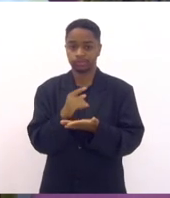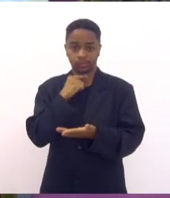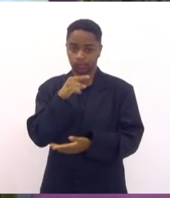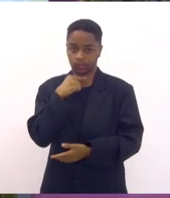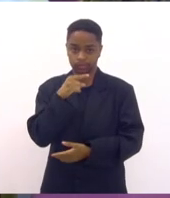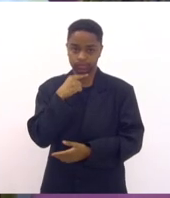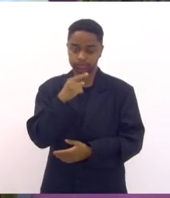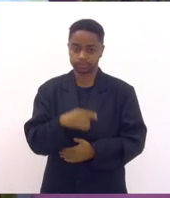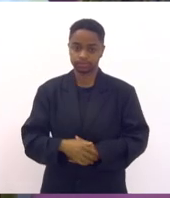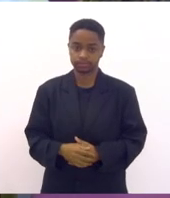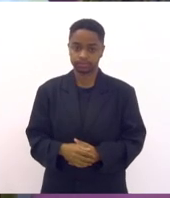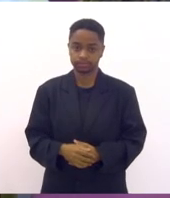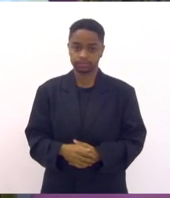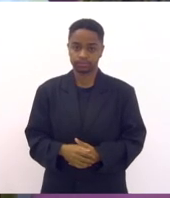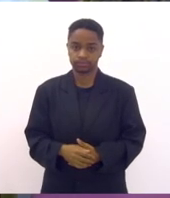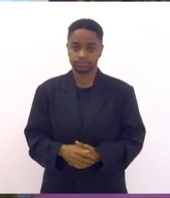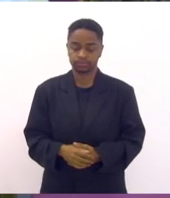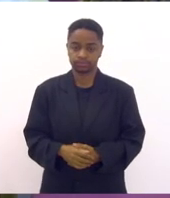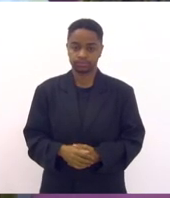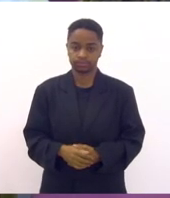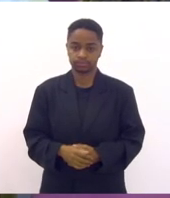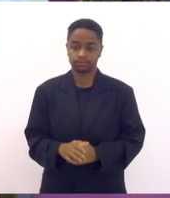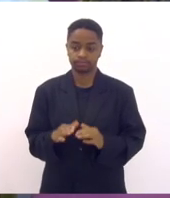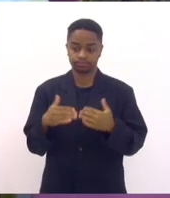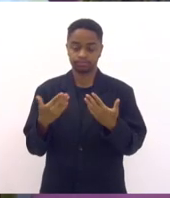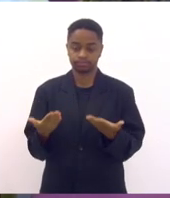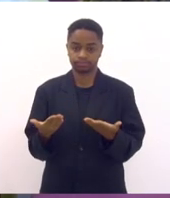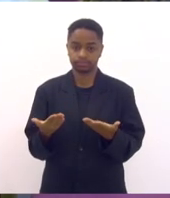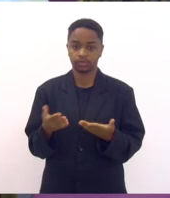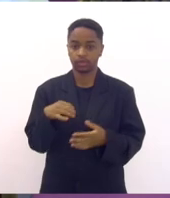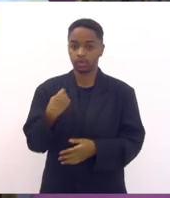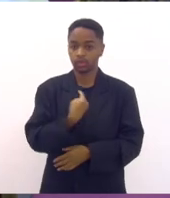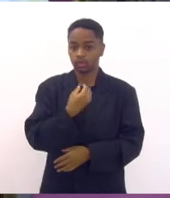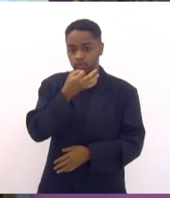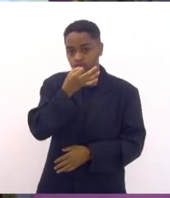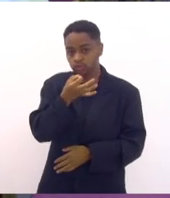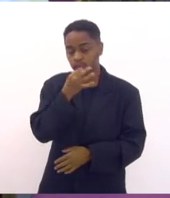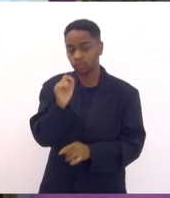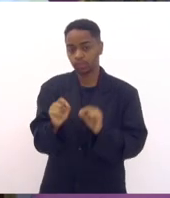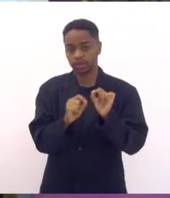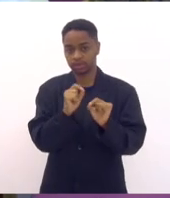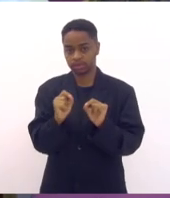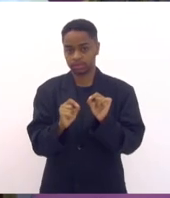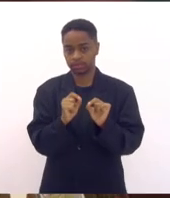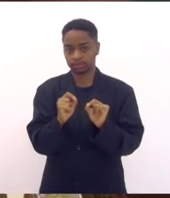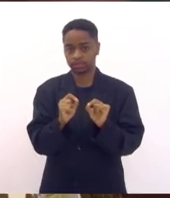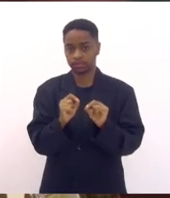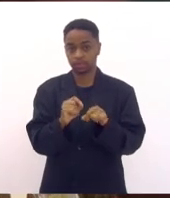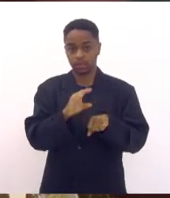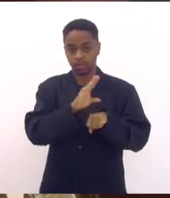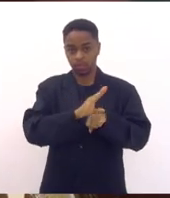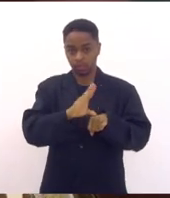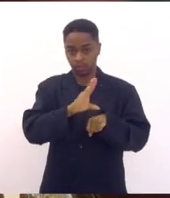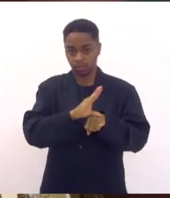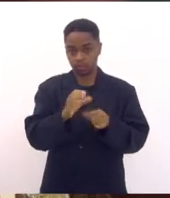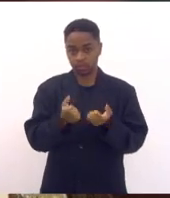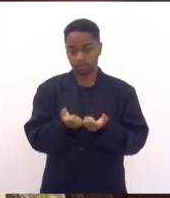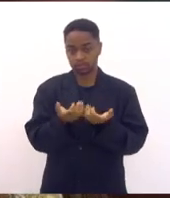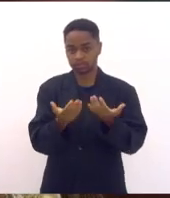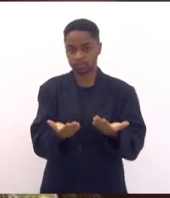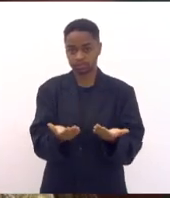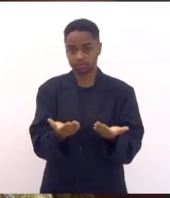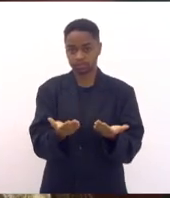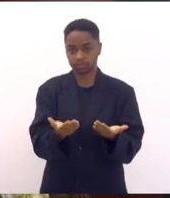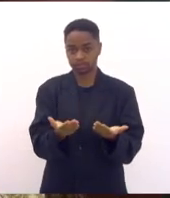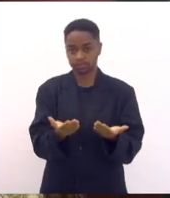consegue sobreviver Então qual é a nossa sugestão levar um curso de capacitação